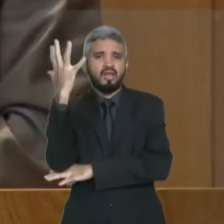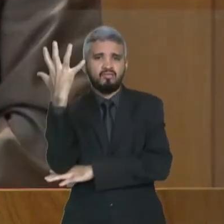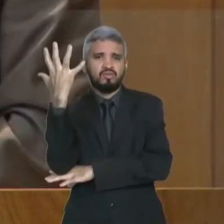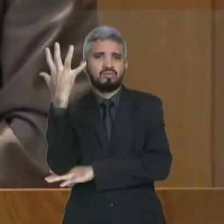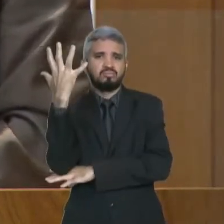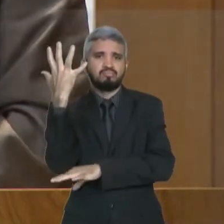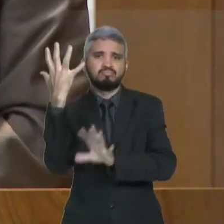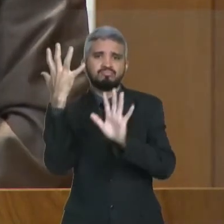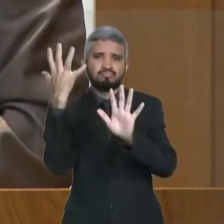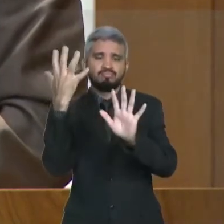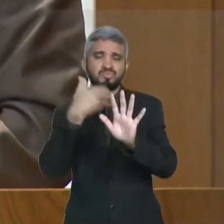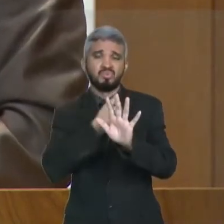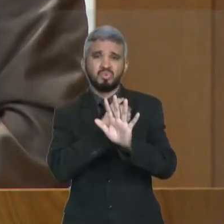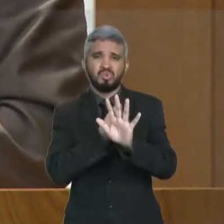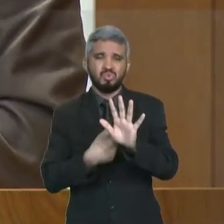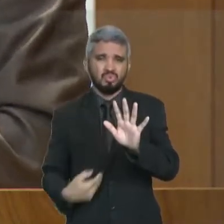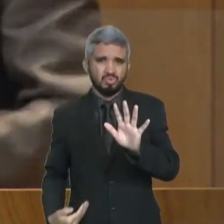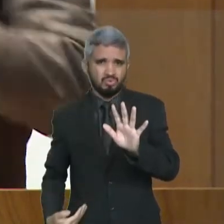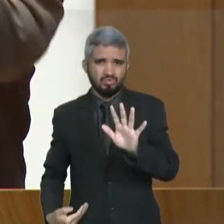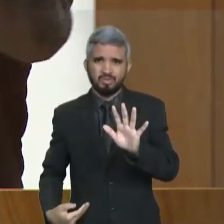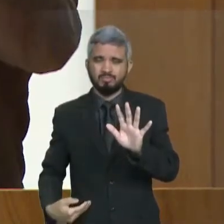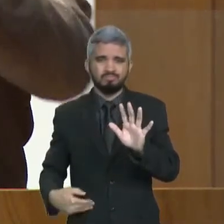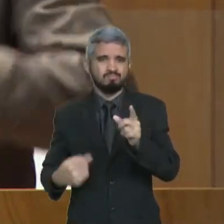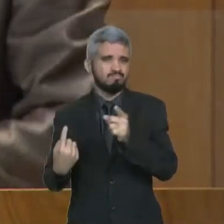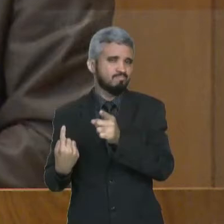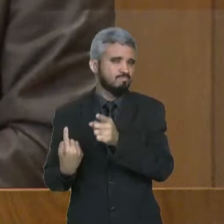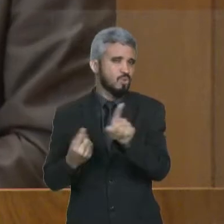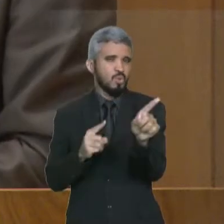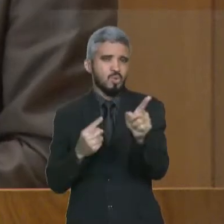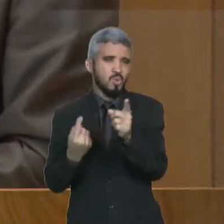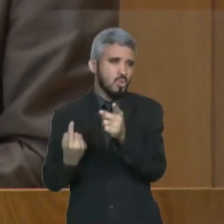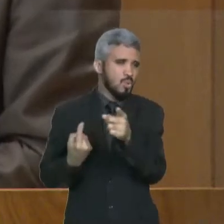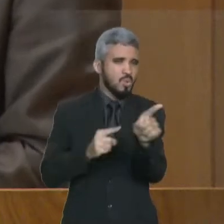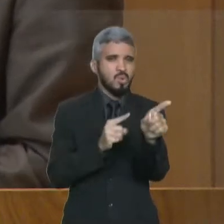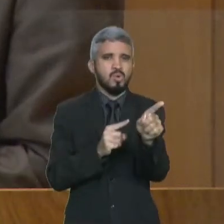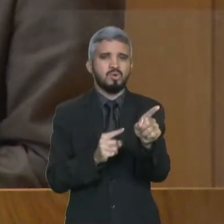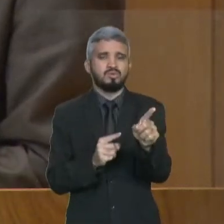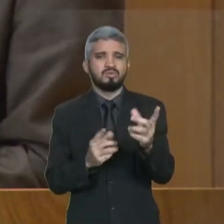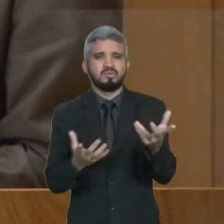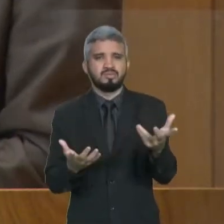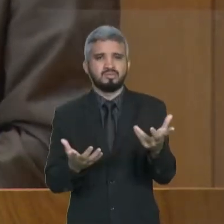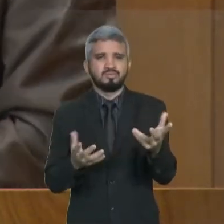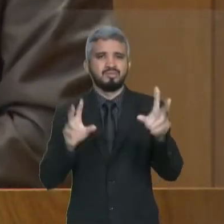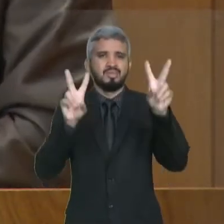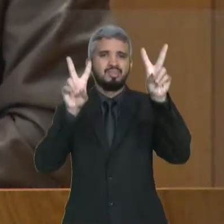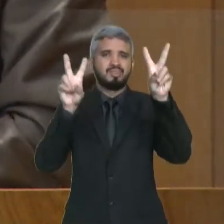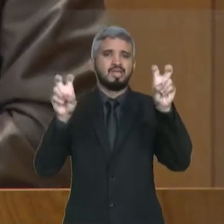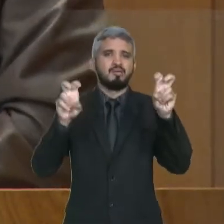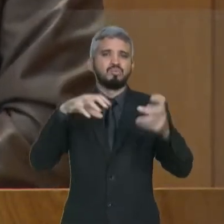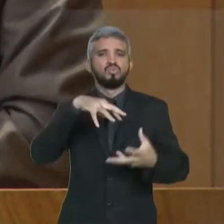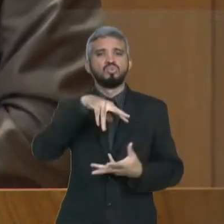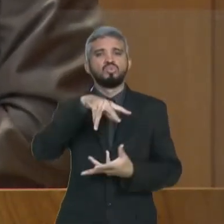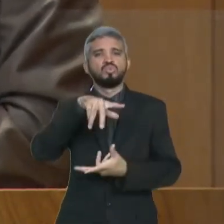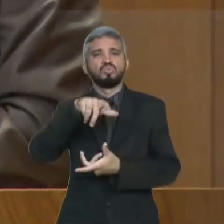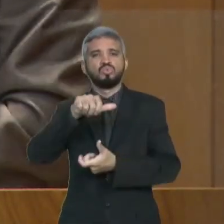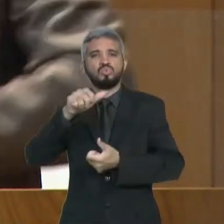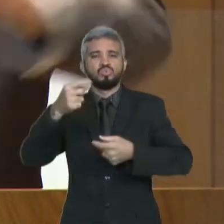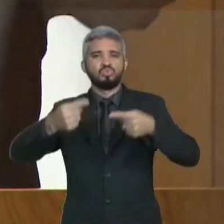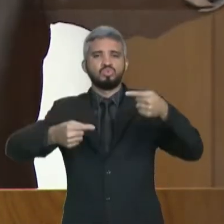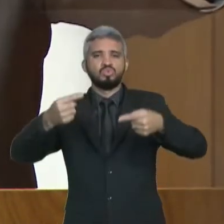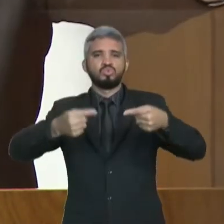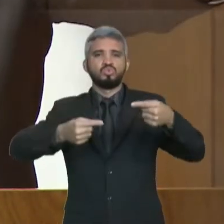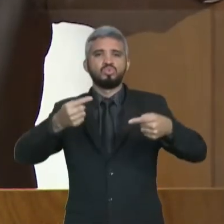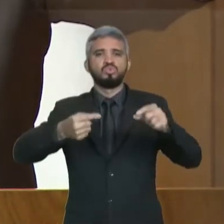lógica de governo que vai na contramão de tudo aquilo que se discute no mundo em relação à preservação ambiental esse governo